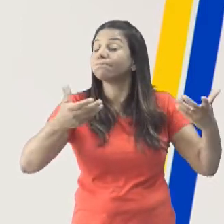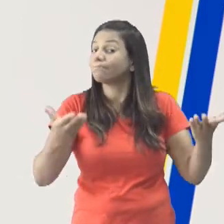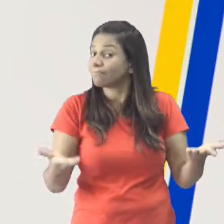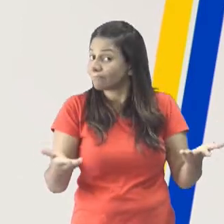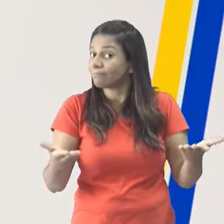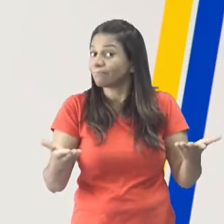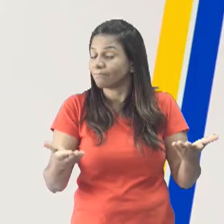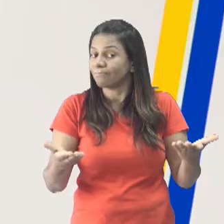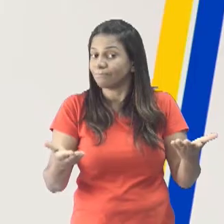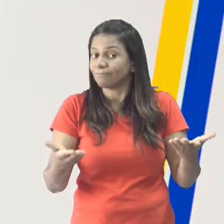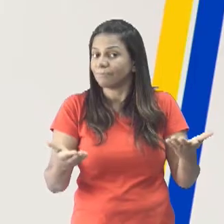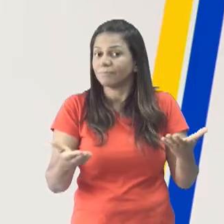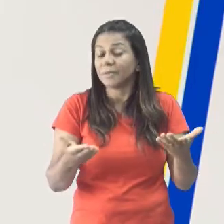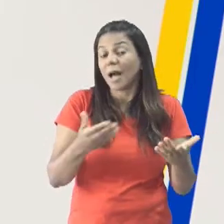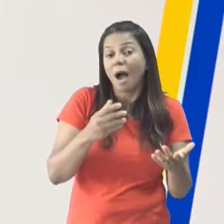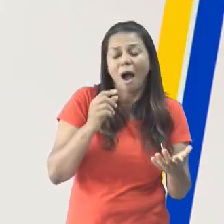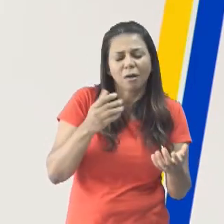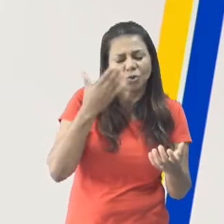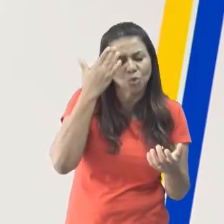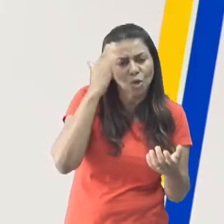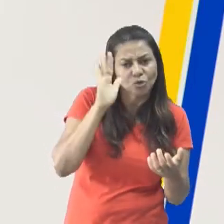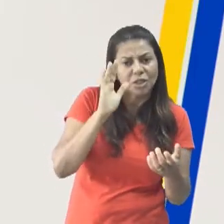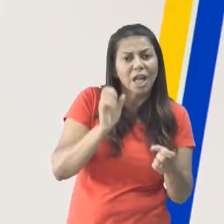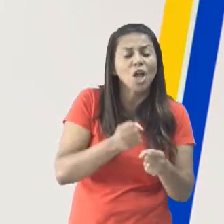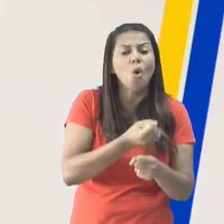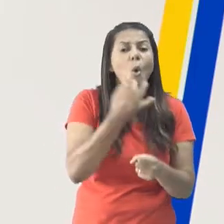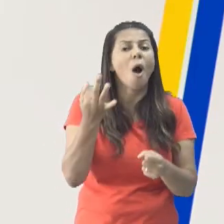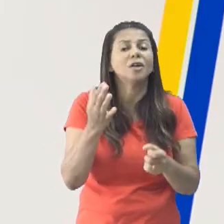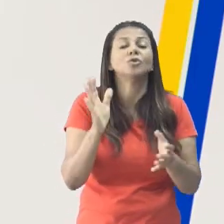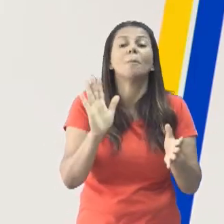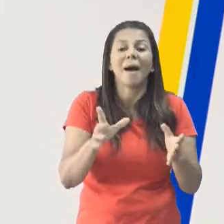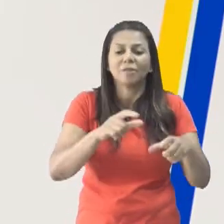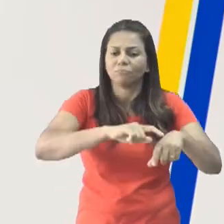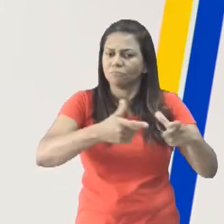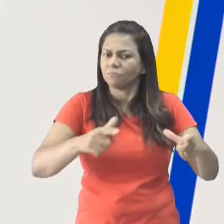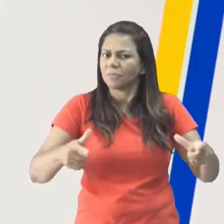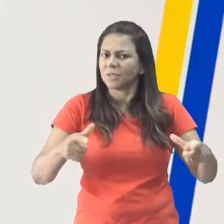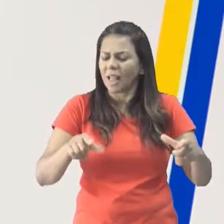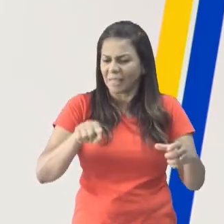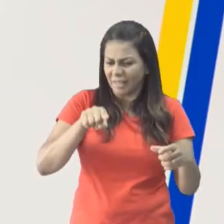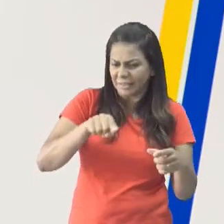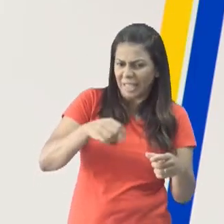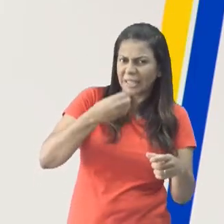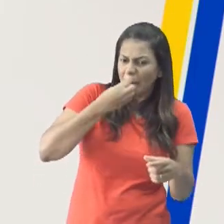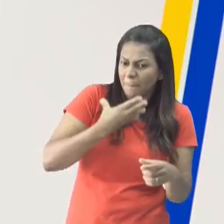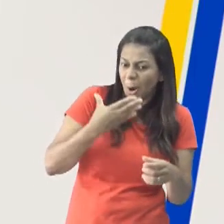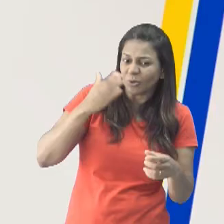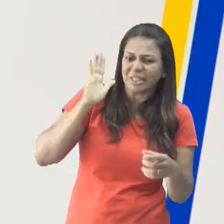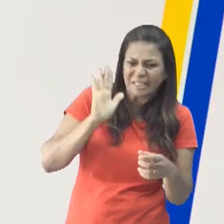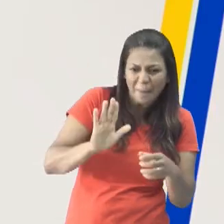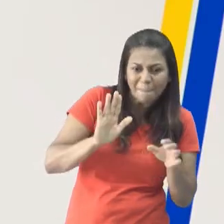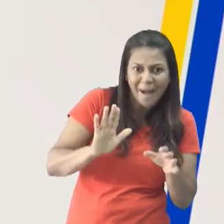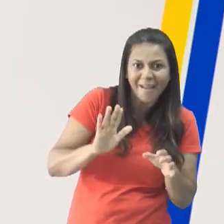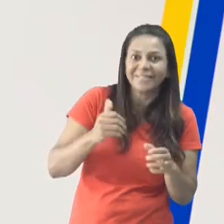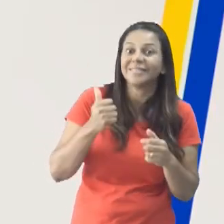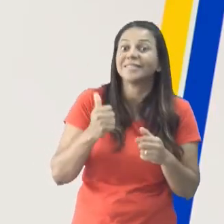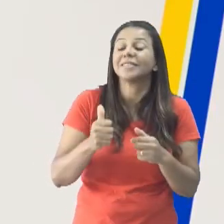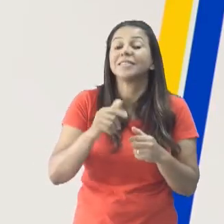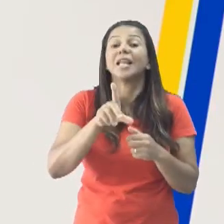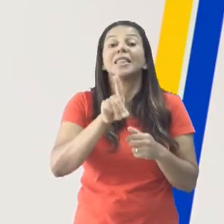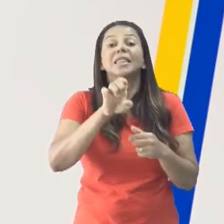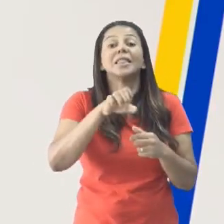quantidade indefinida. Então, quando a gente vai dizer que algo está bom demais, a gente está